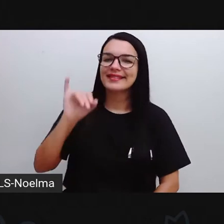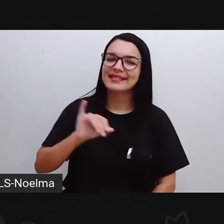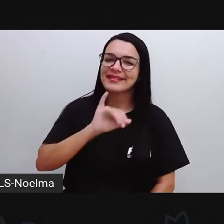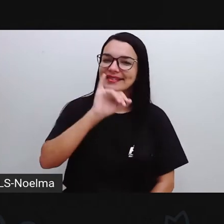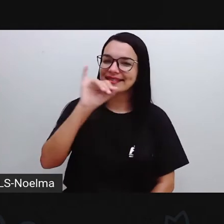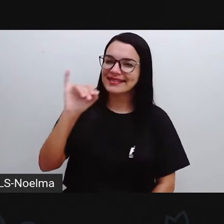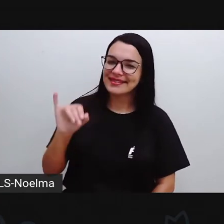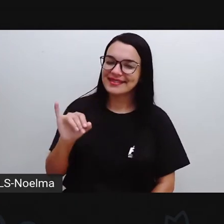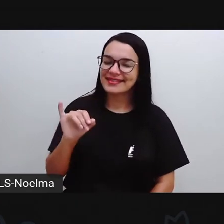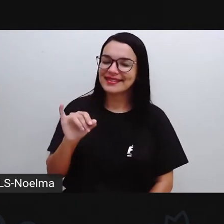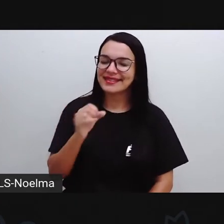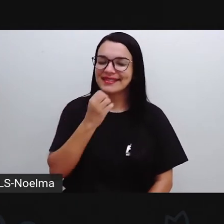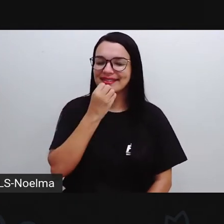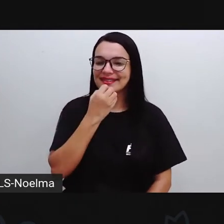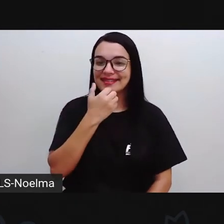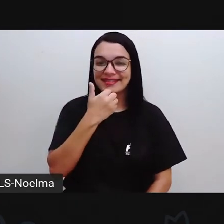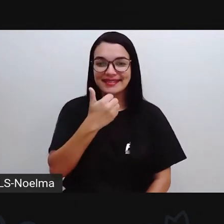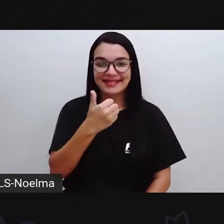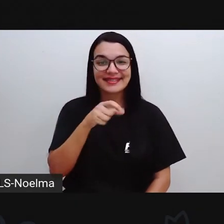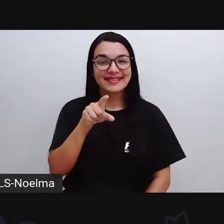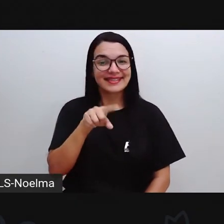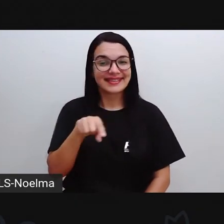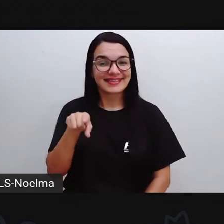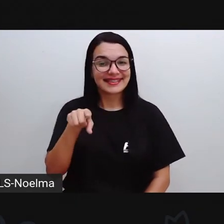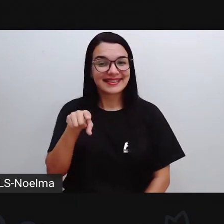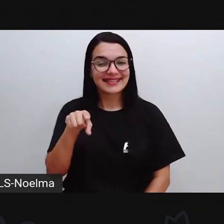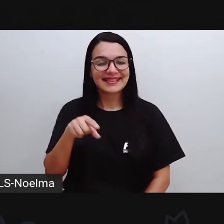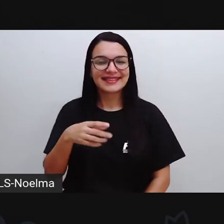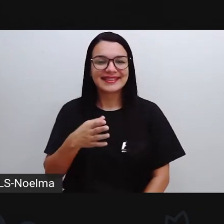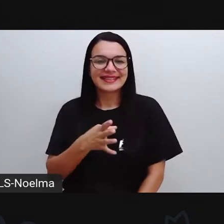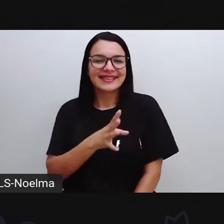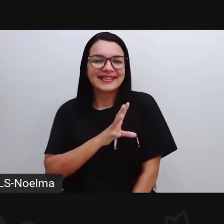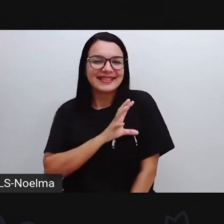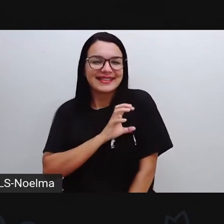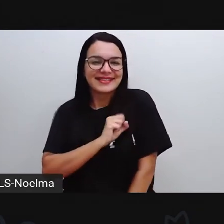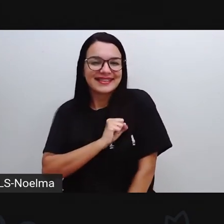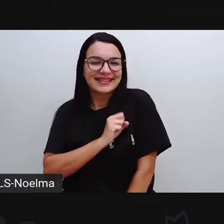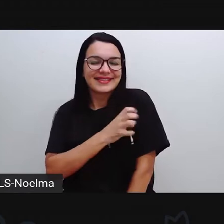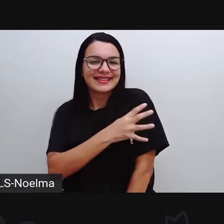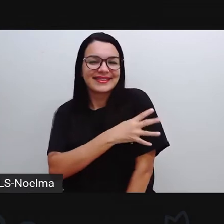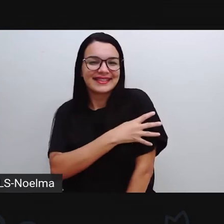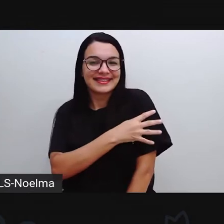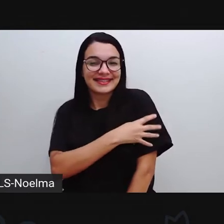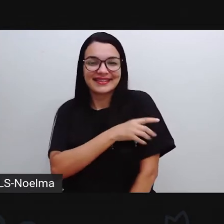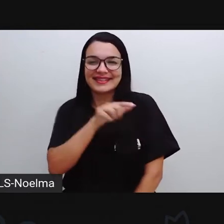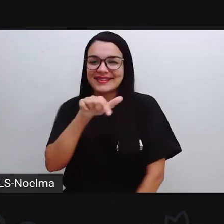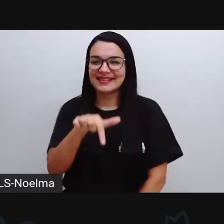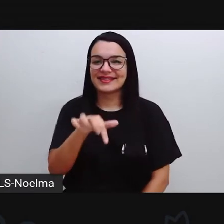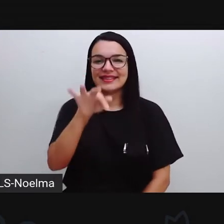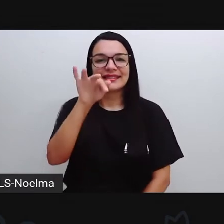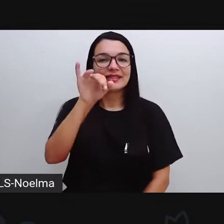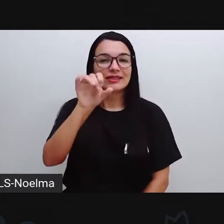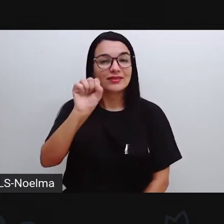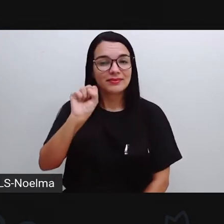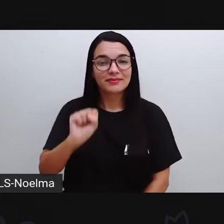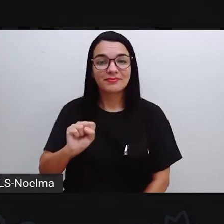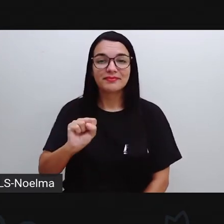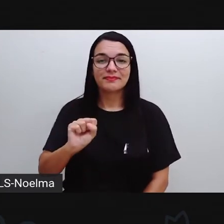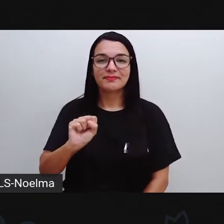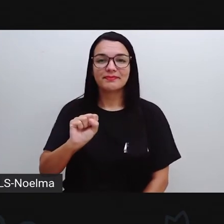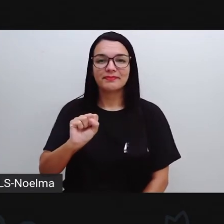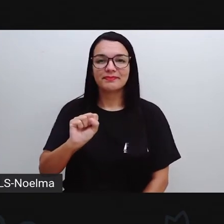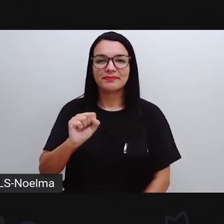Olá, meus amores! E aí, tudo bem com vocês? Nossos queridos e quartos anos da cidade de Feira de